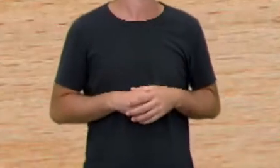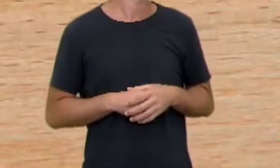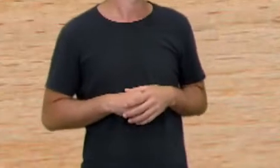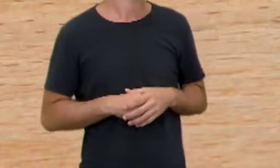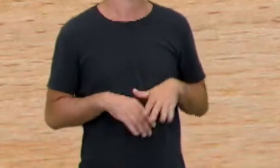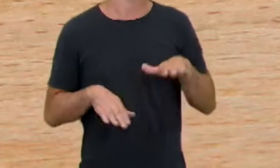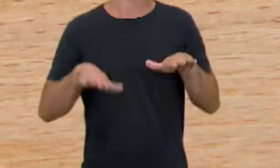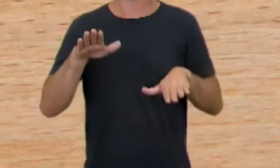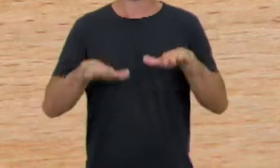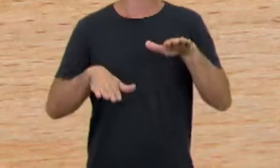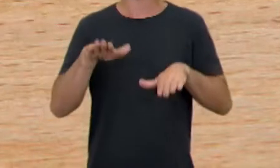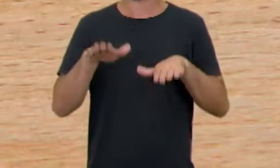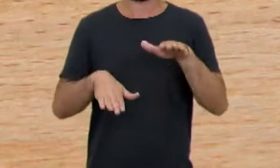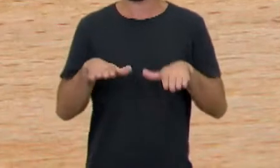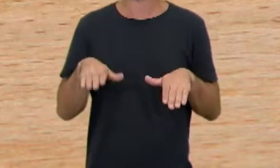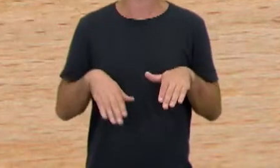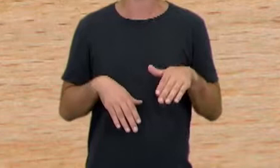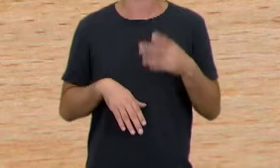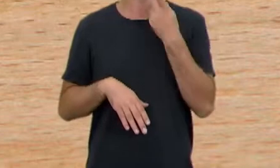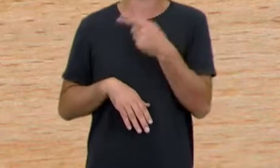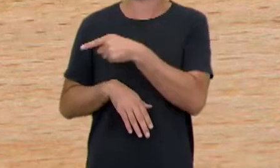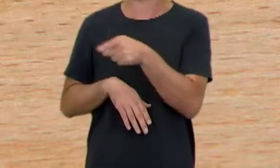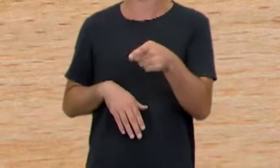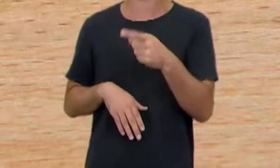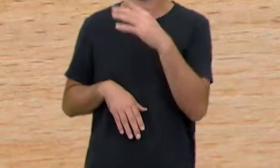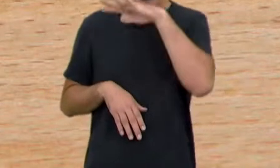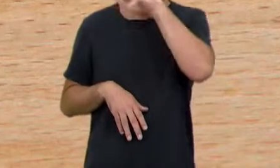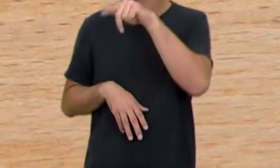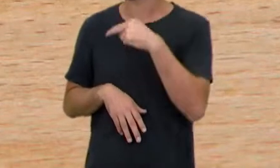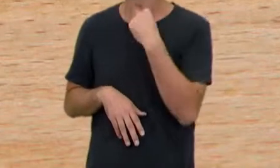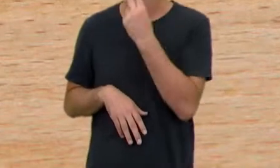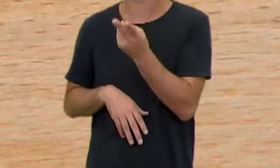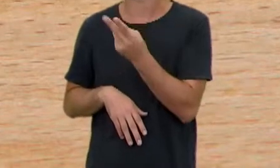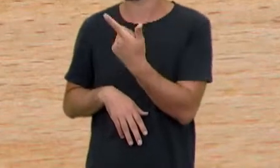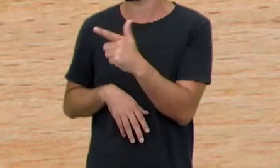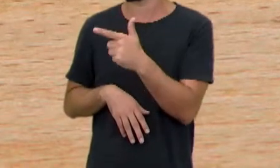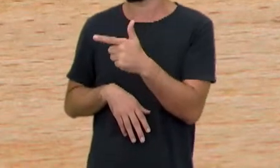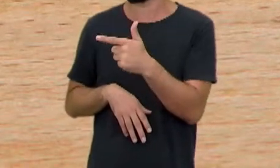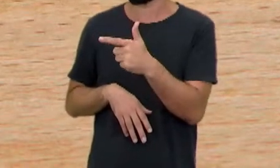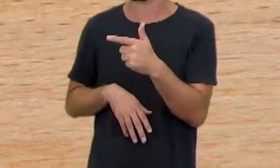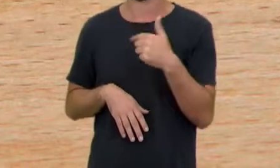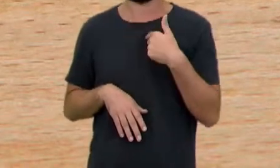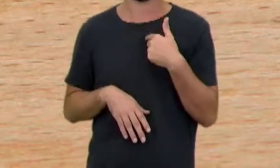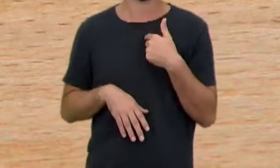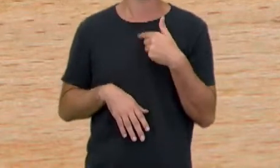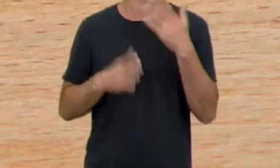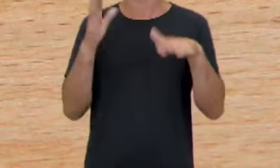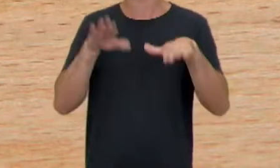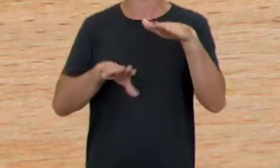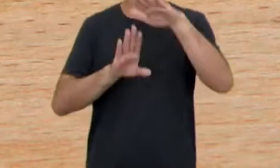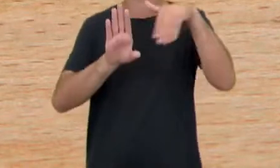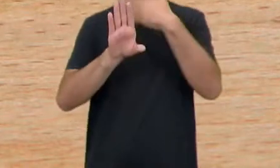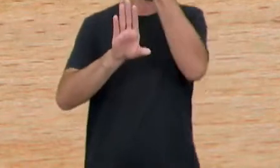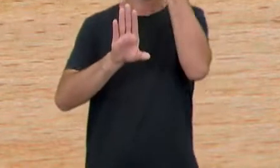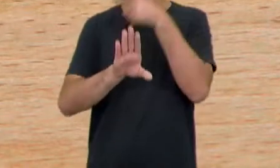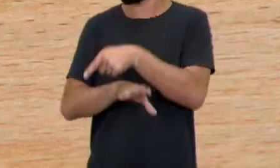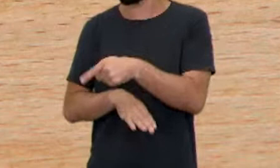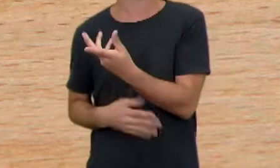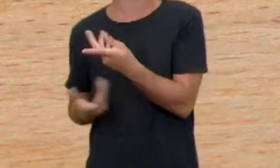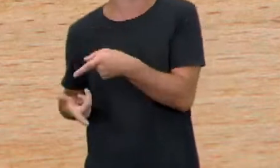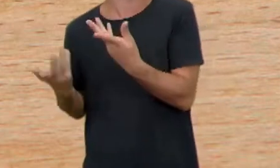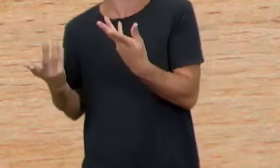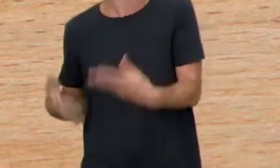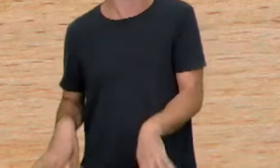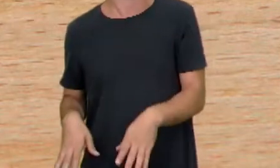quando a gente fala que os animais não têm voz, em conversas de bastidores, as pessoas às vezes falam, mas ele não quer ser castrado, a natureza dele